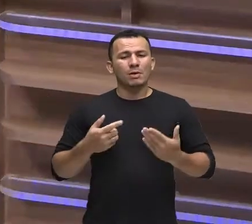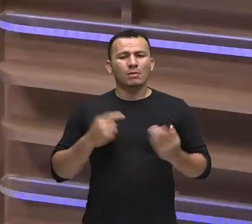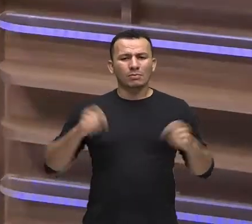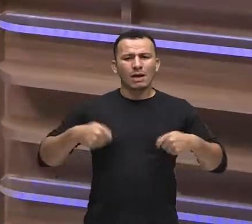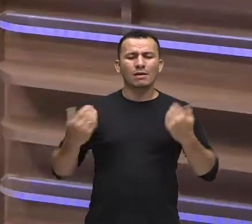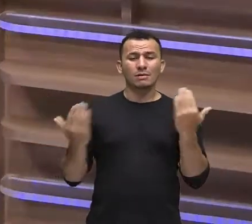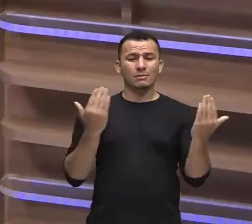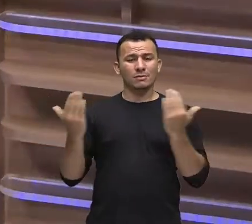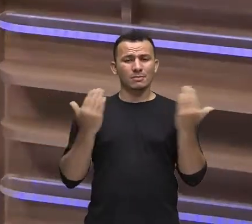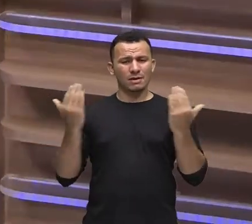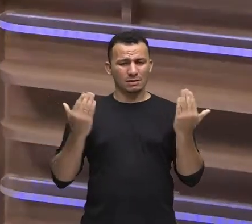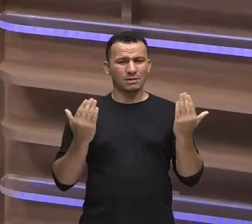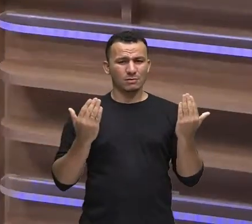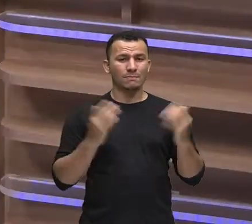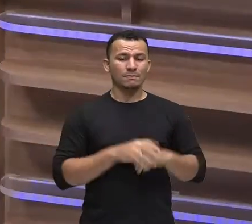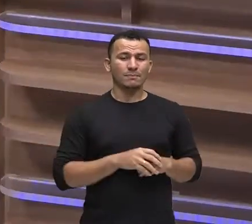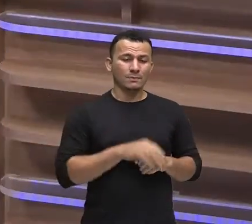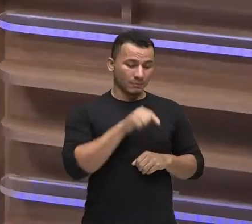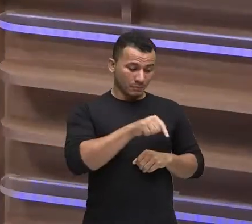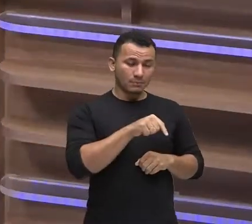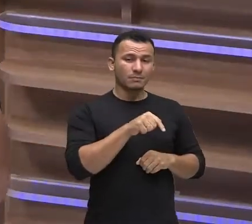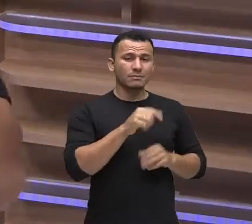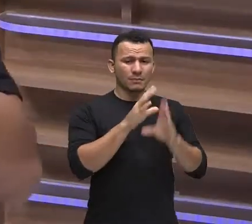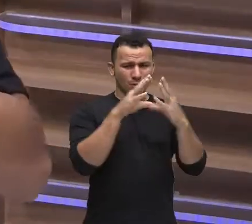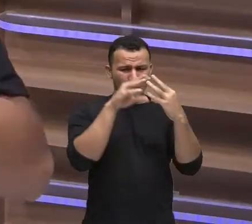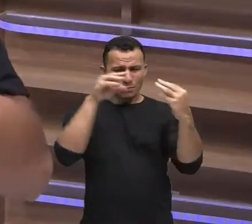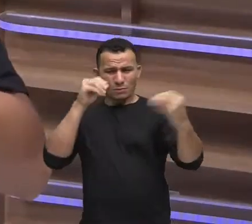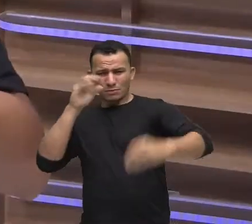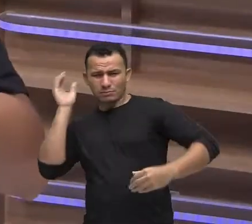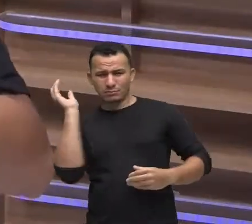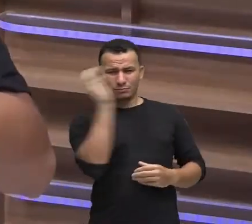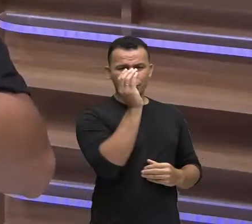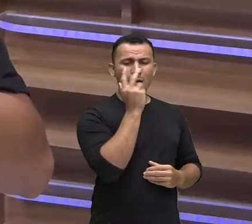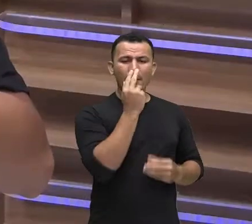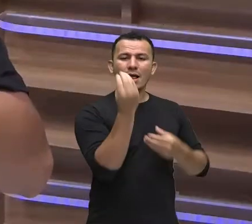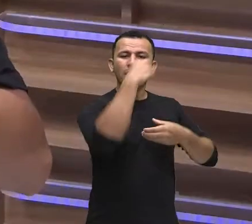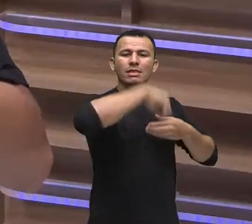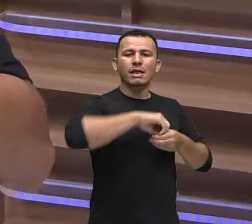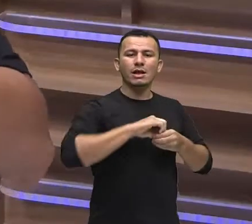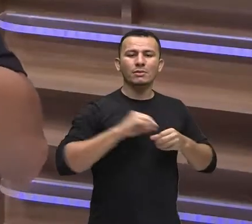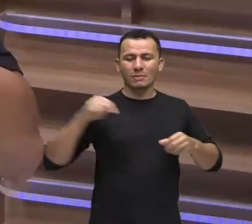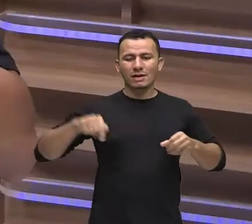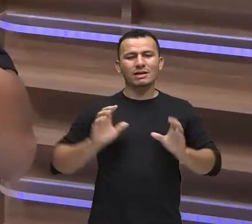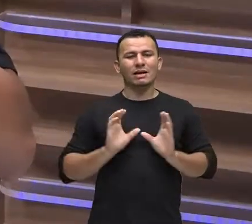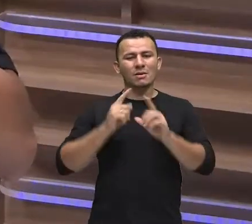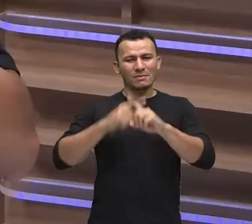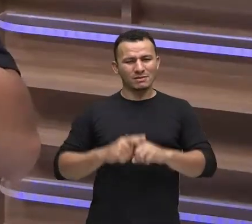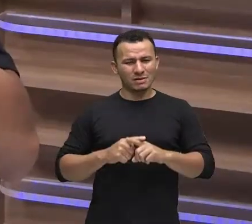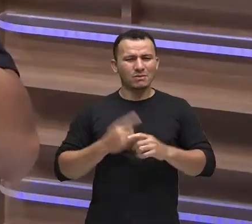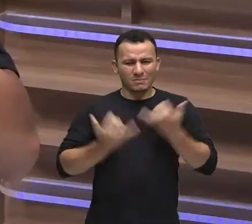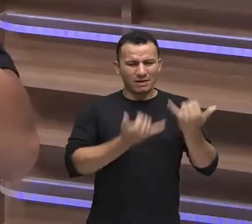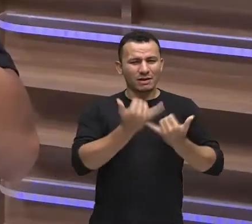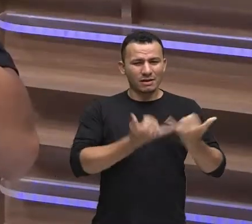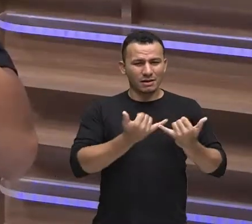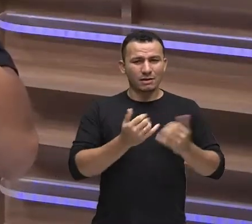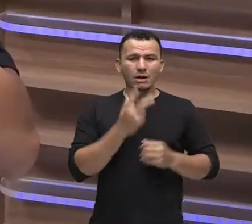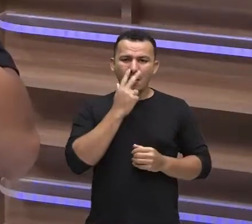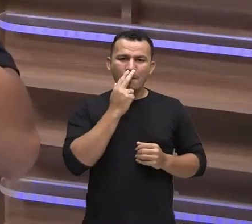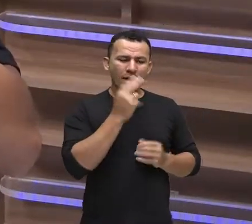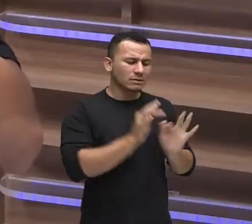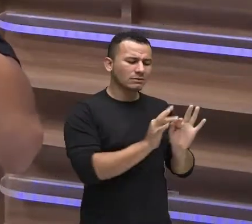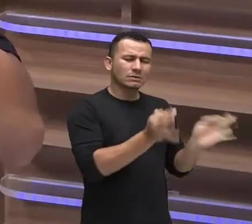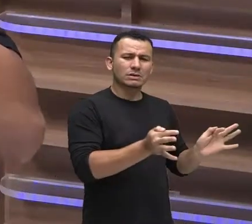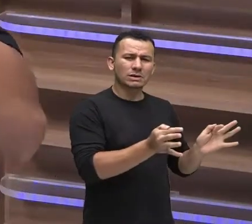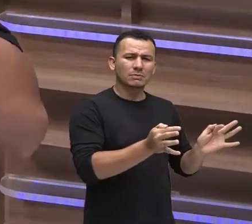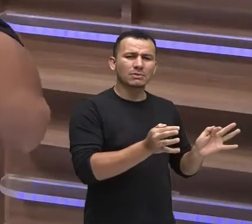perceber o princípio do futebol americano inserido na brincadeira barra-bandeira. Então, é algo que começa micro e